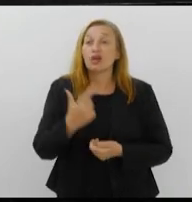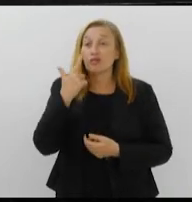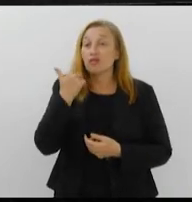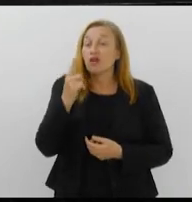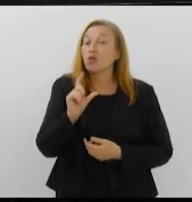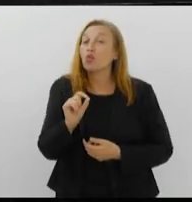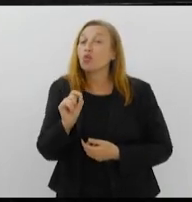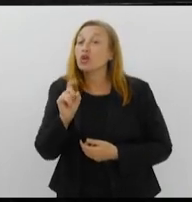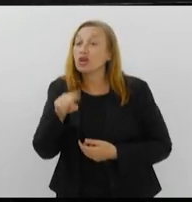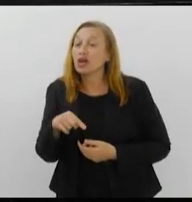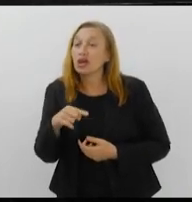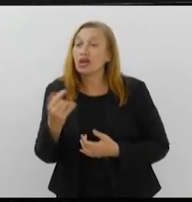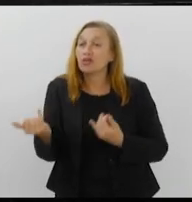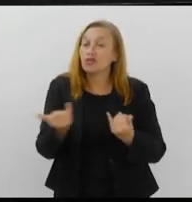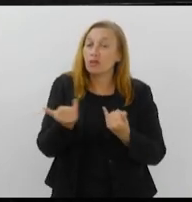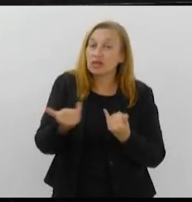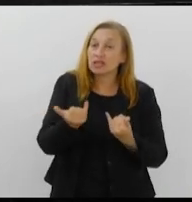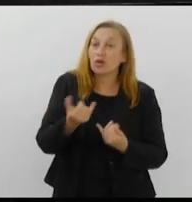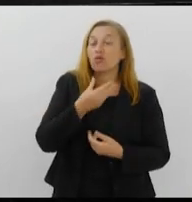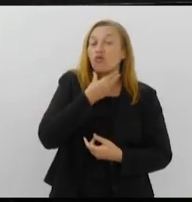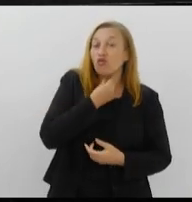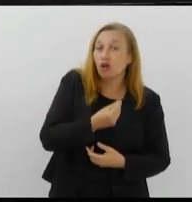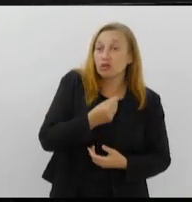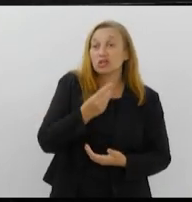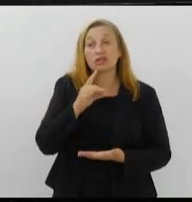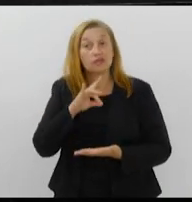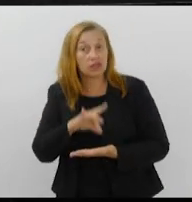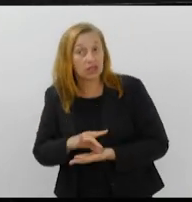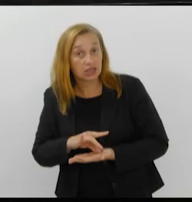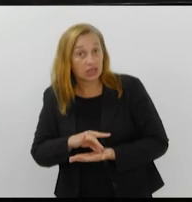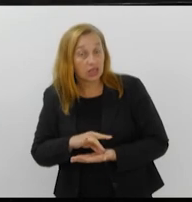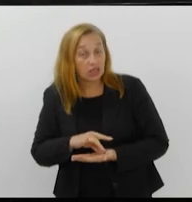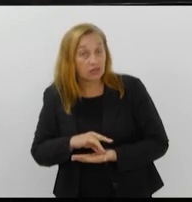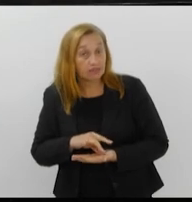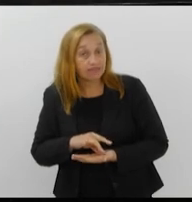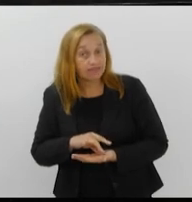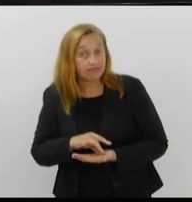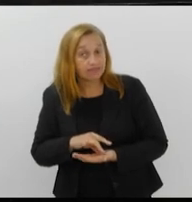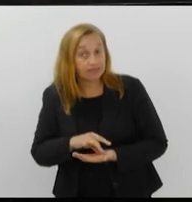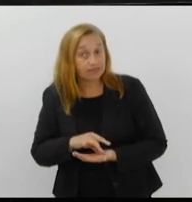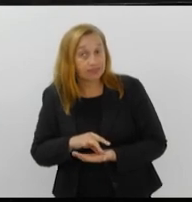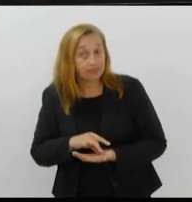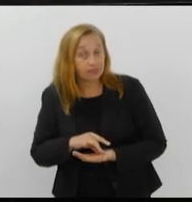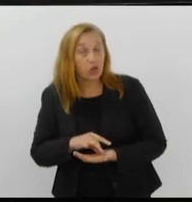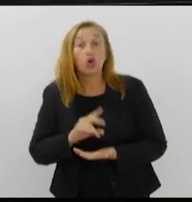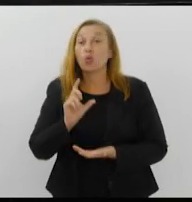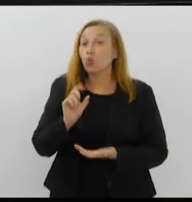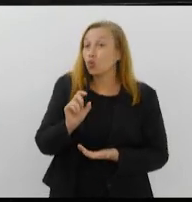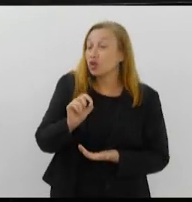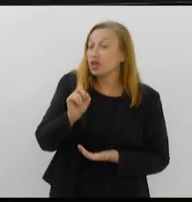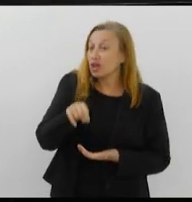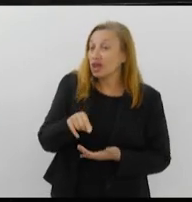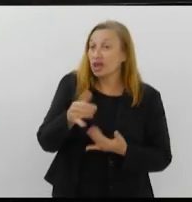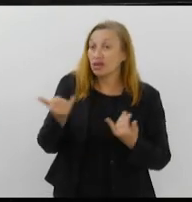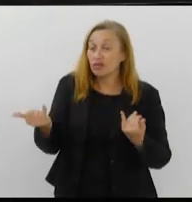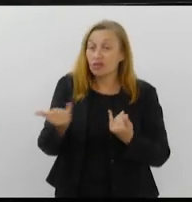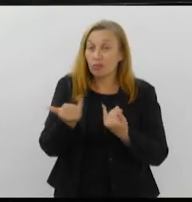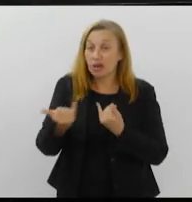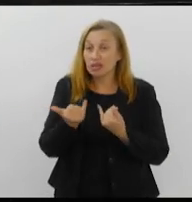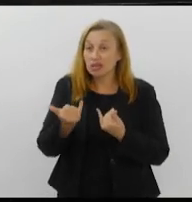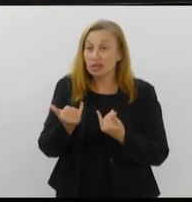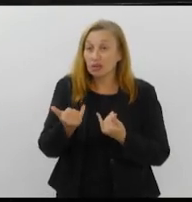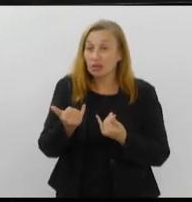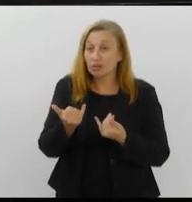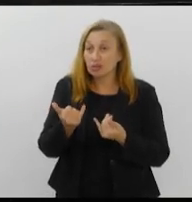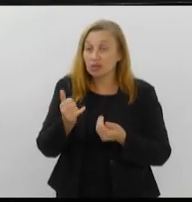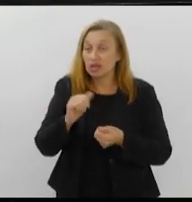são as informações falsas, o que são as deformações, o que são as montagens, para, desde a mais